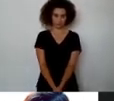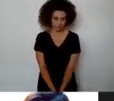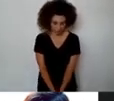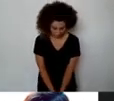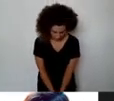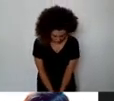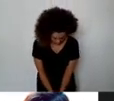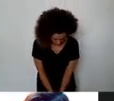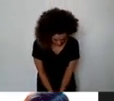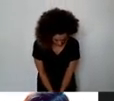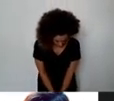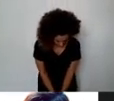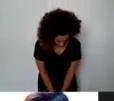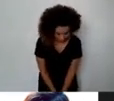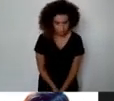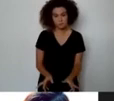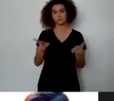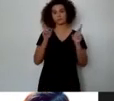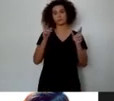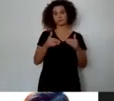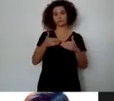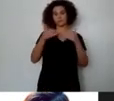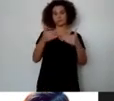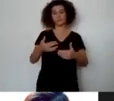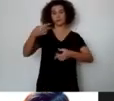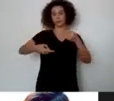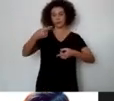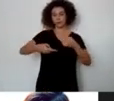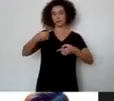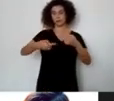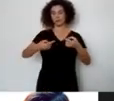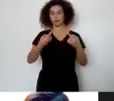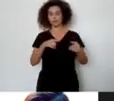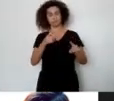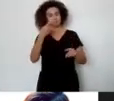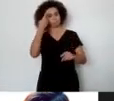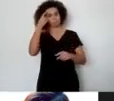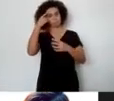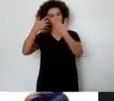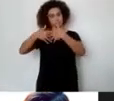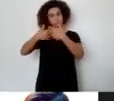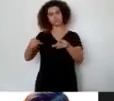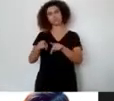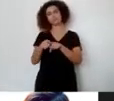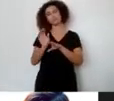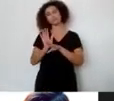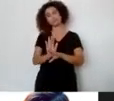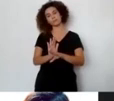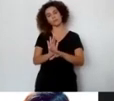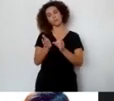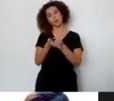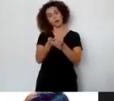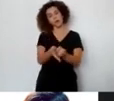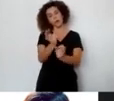de agora para frente, né, assim, essas provocações e, né, inclusive o apoio, né, aos projetos, por